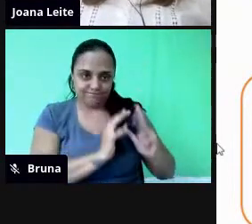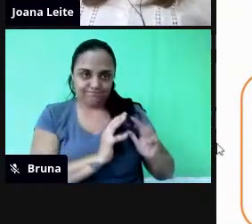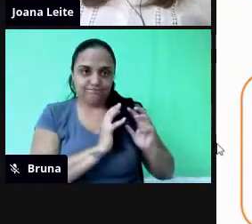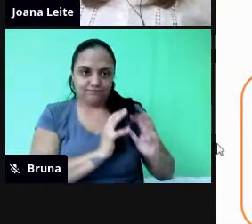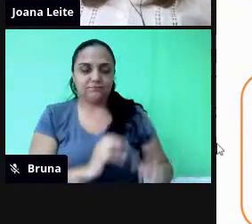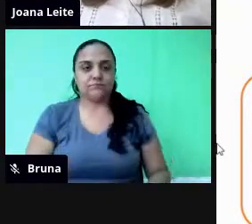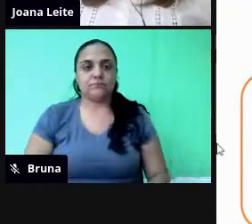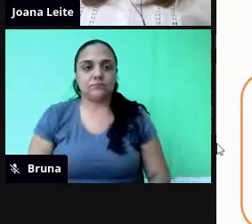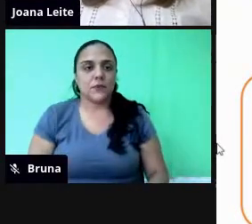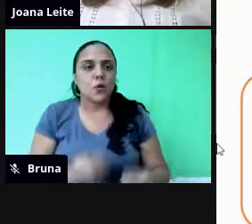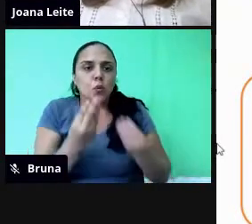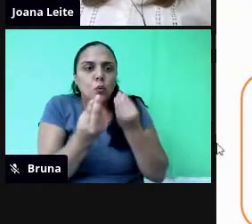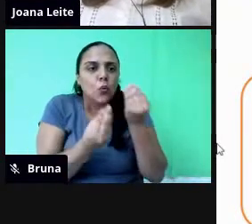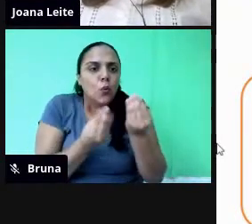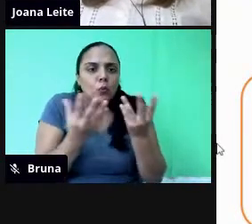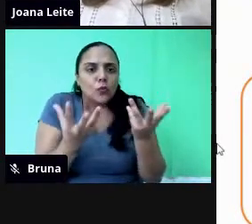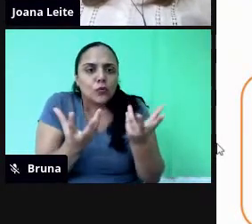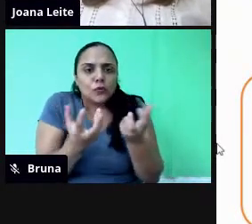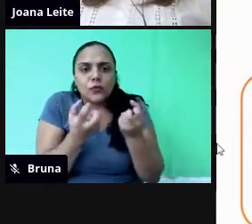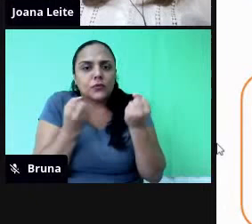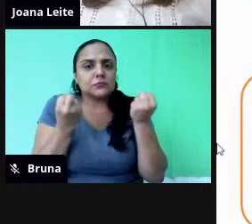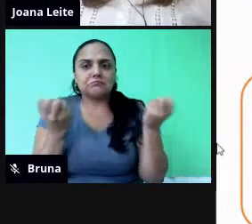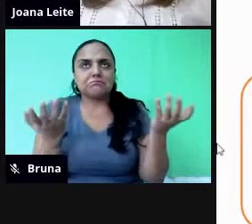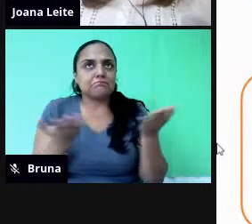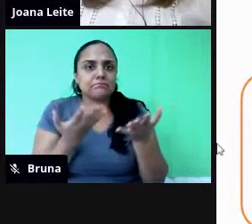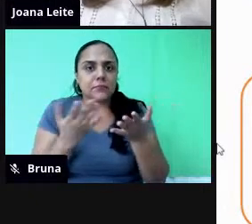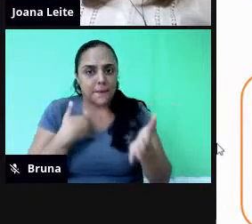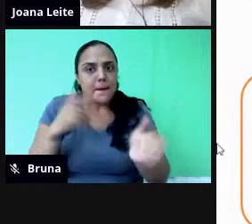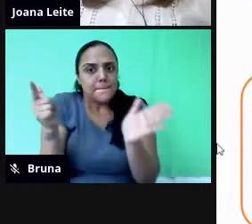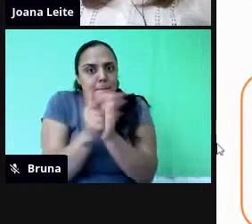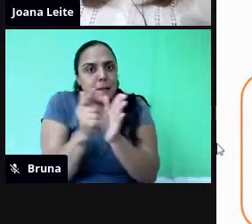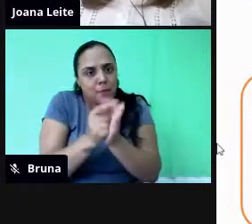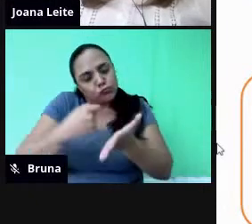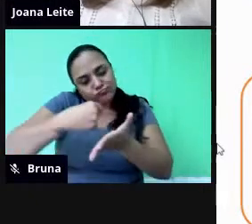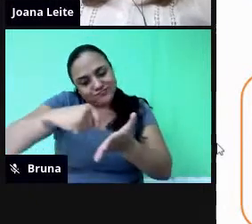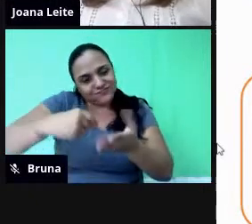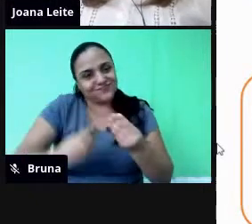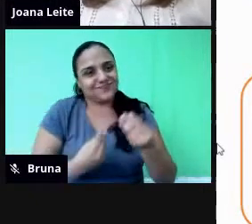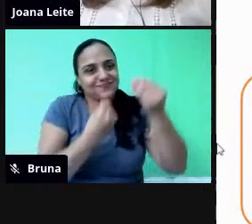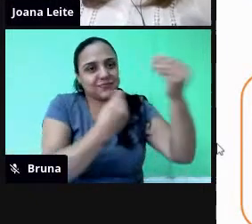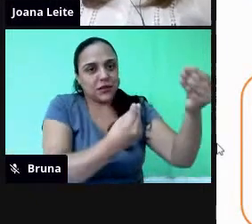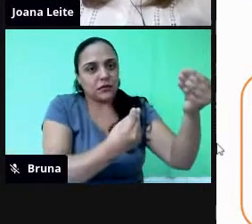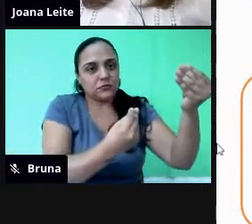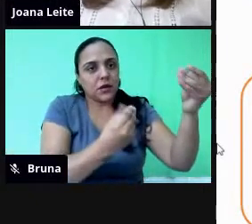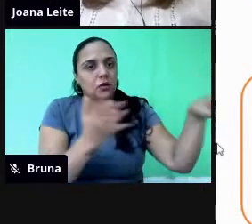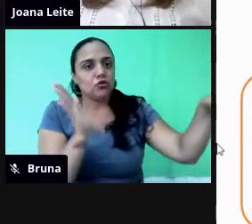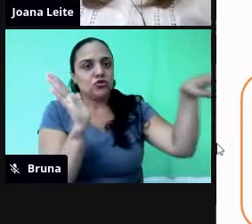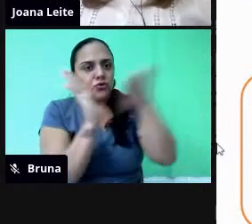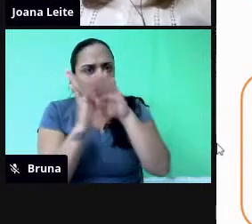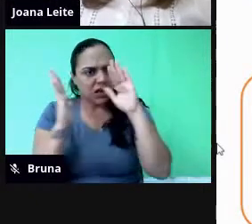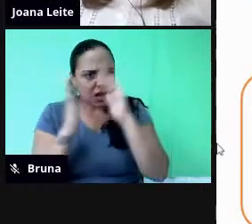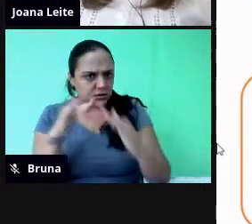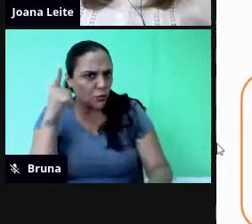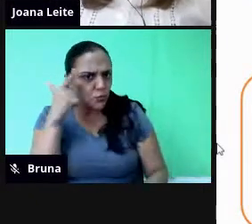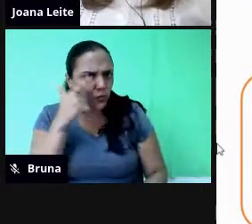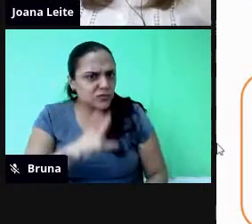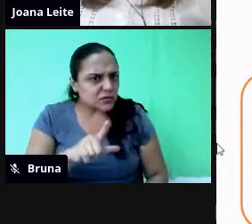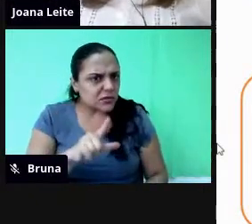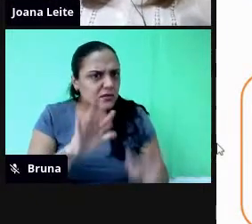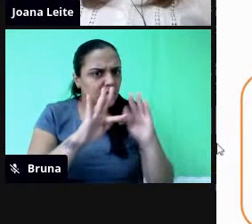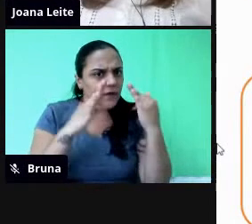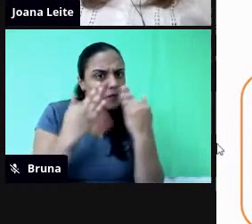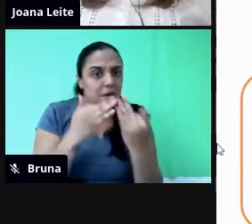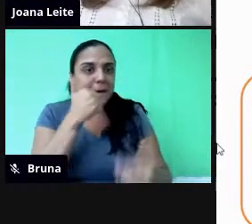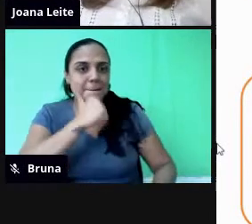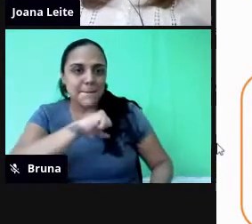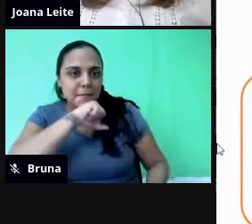né, orientar eu consigo, colocar no papel eu consigo, mas será que essas crianças vão conseguir realizar essas refeições? Será que essas famílias vão conseguir aplicar